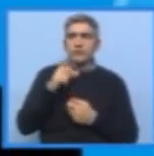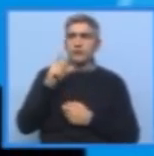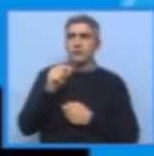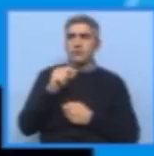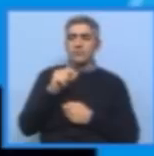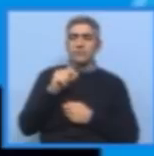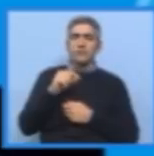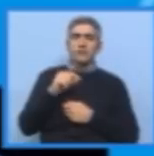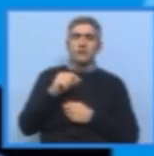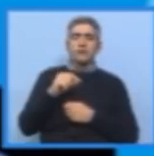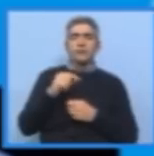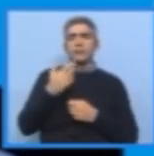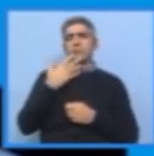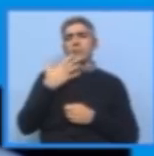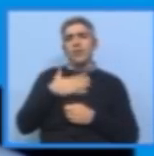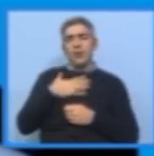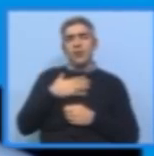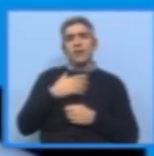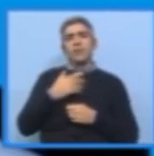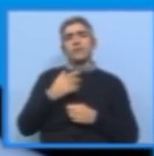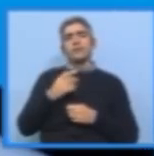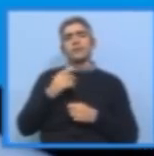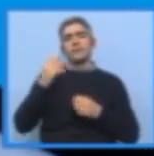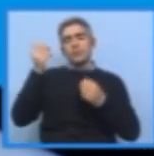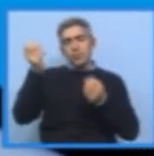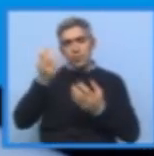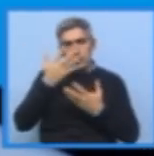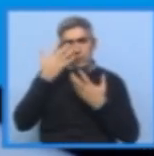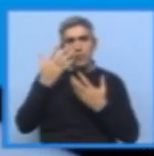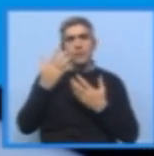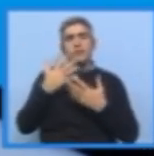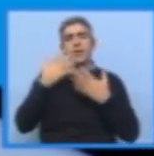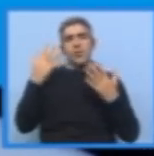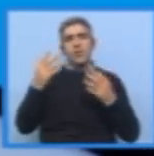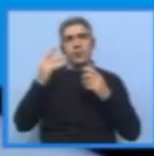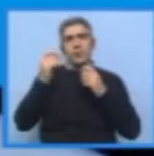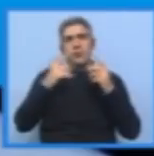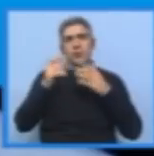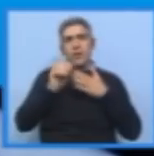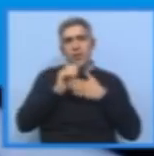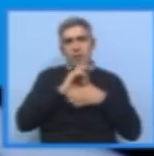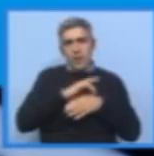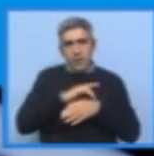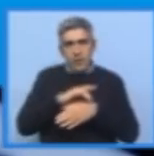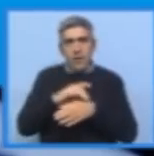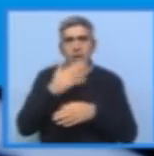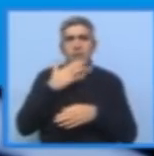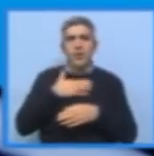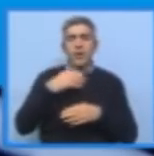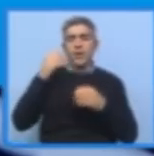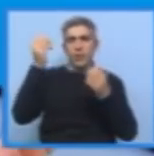E nos traz, por trazer-nos a luz maior, a estrela nos guia, mas traz-nos a